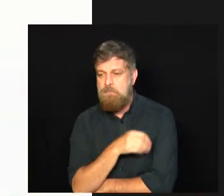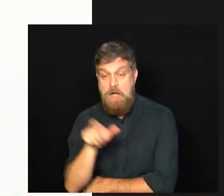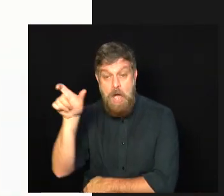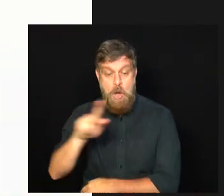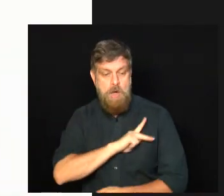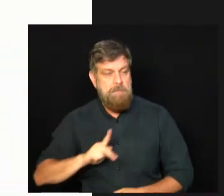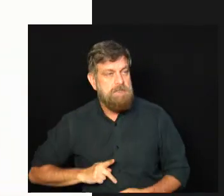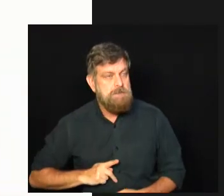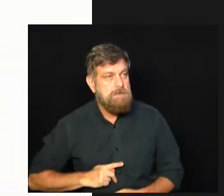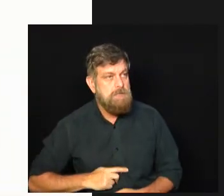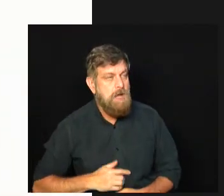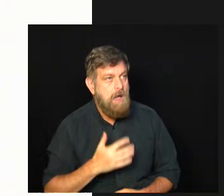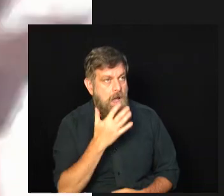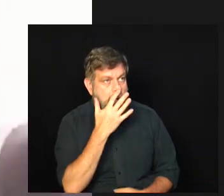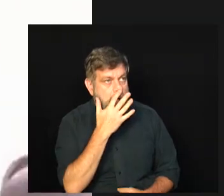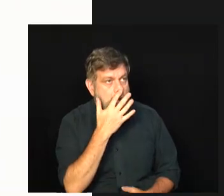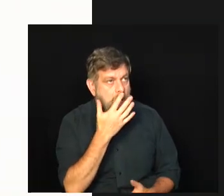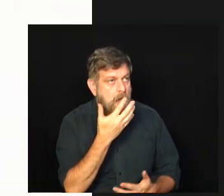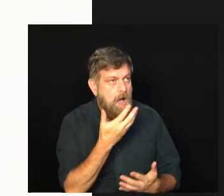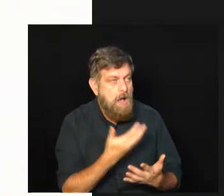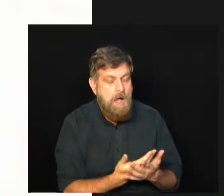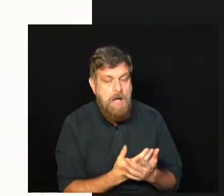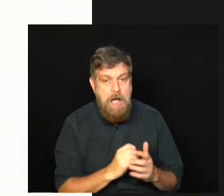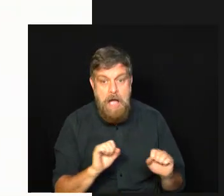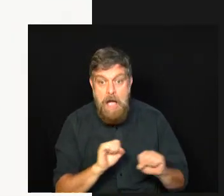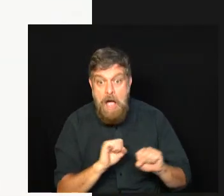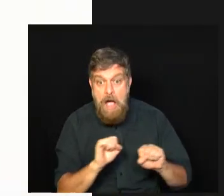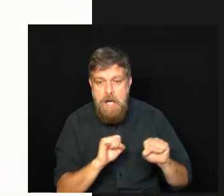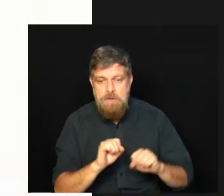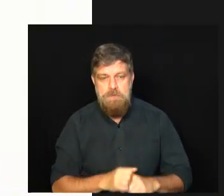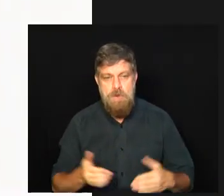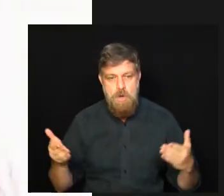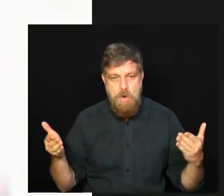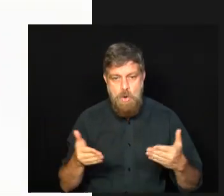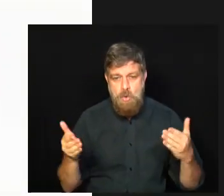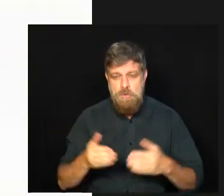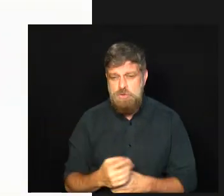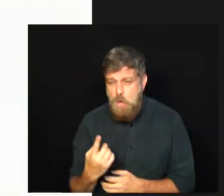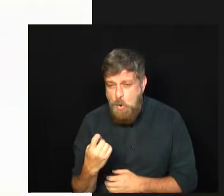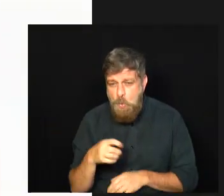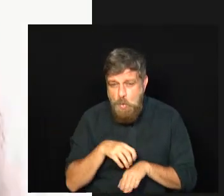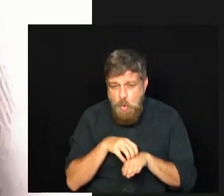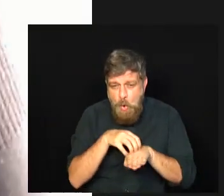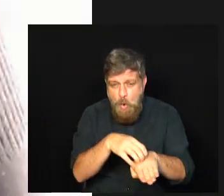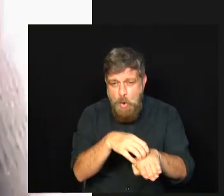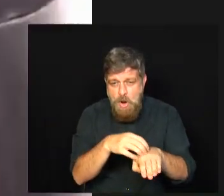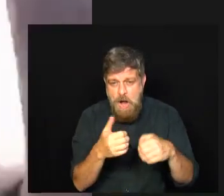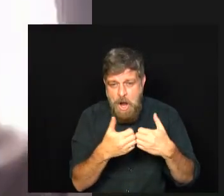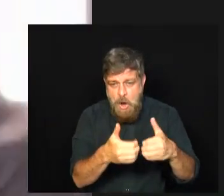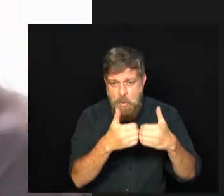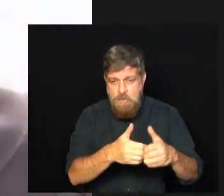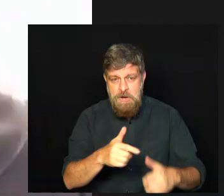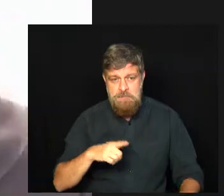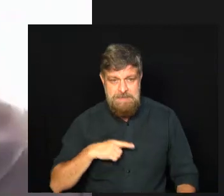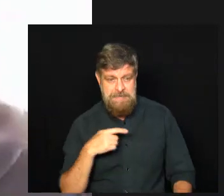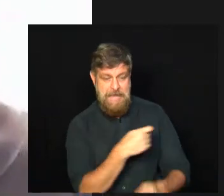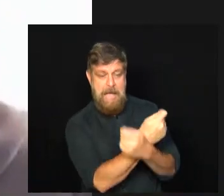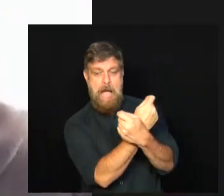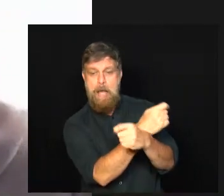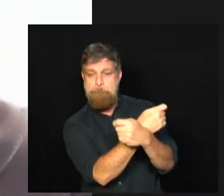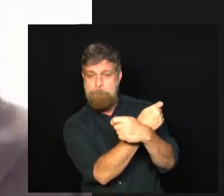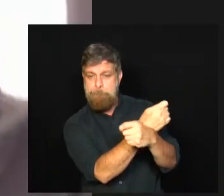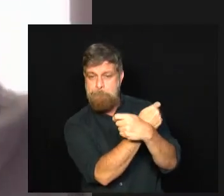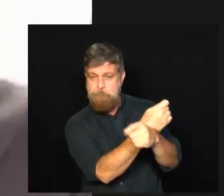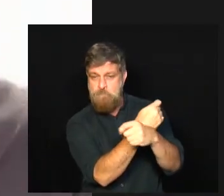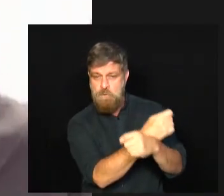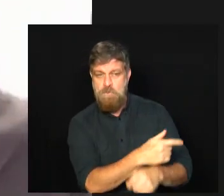pelo projeto. Para encerrar a conversa, hoje, o único ônibus de posse da PUC de Campinas,